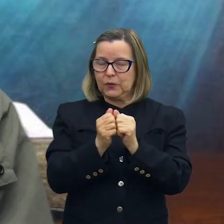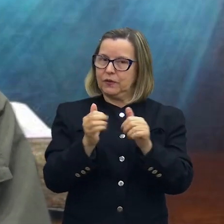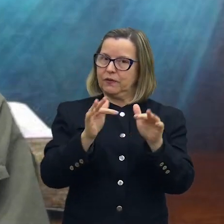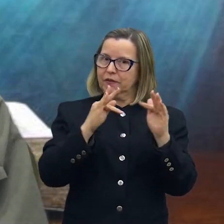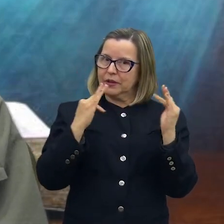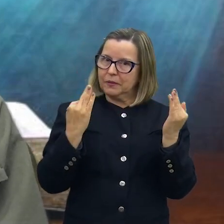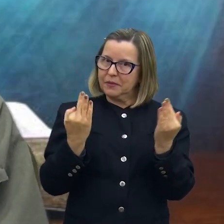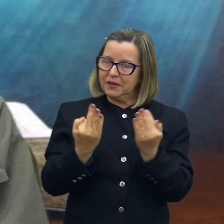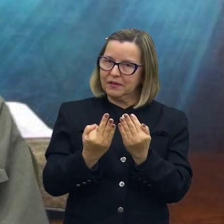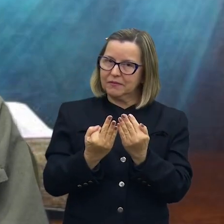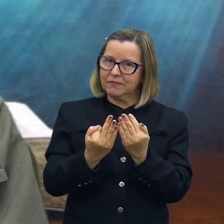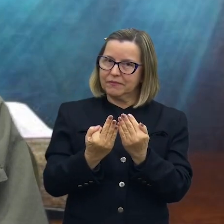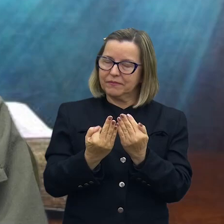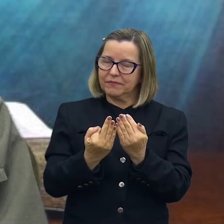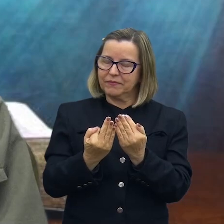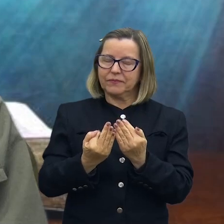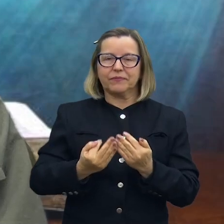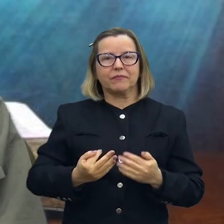com a família.